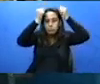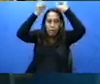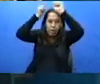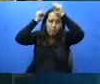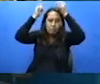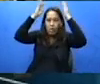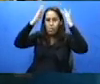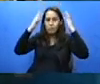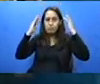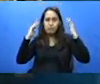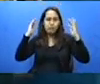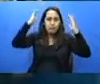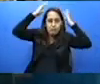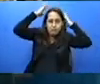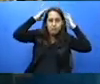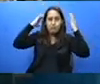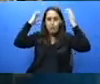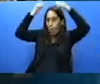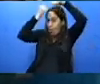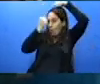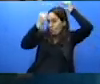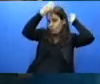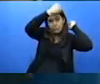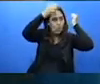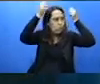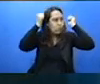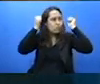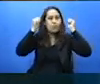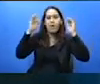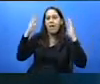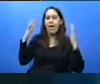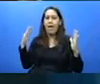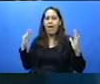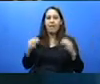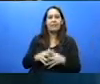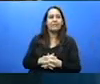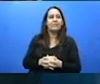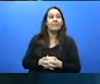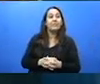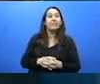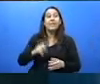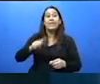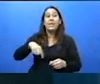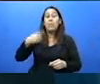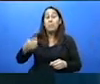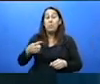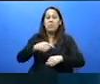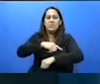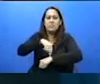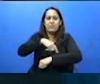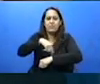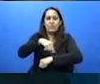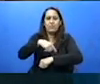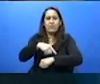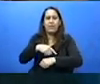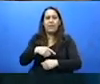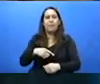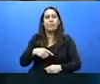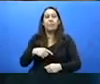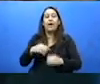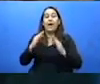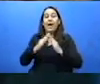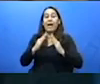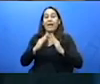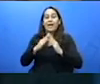Suzy. Até as bonecas usavam perucas, olha que legal. Depois de um tempo, a casa da